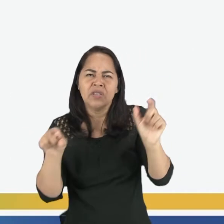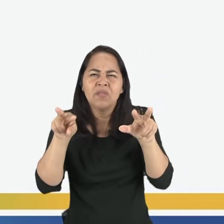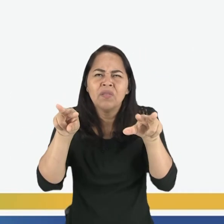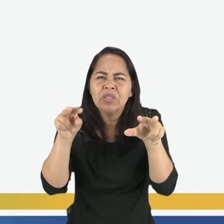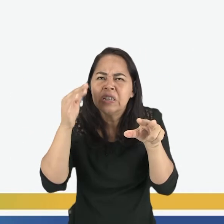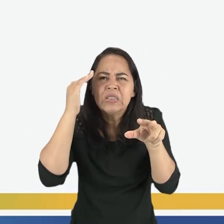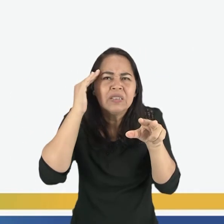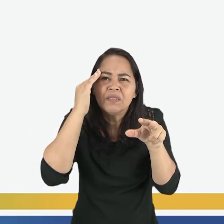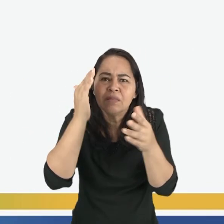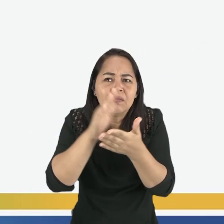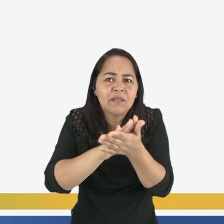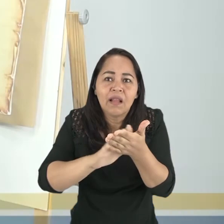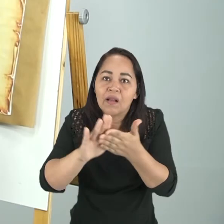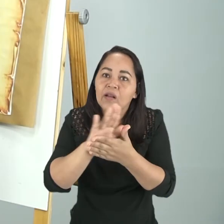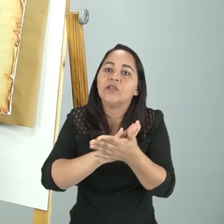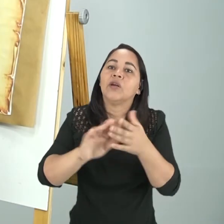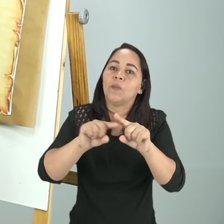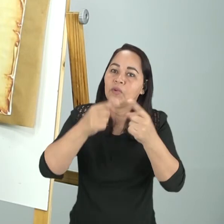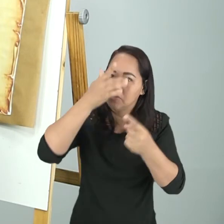né? Nós não temos noção.